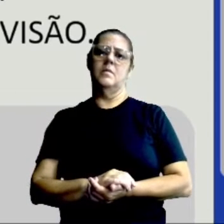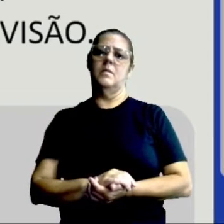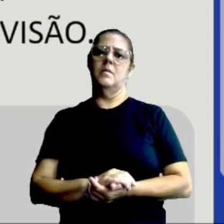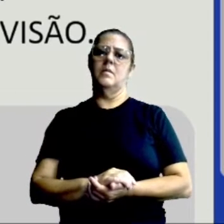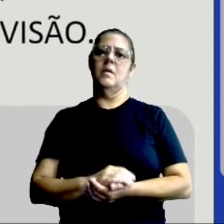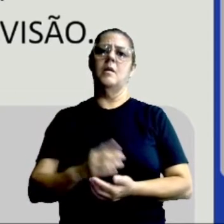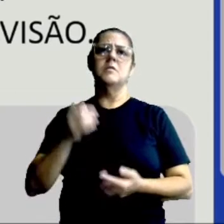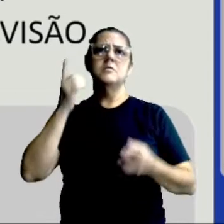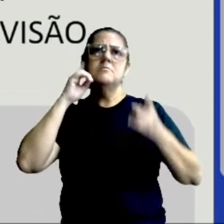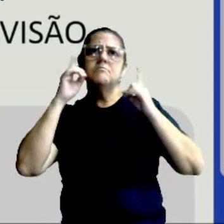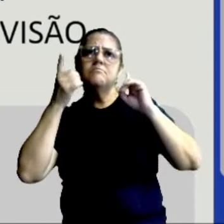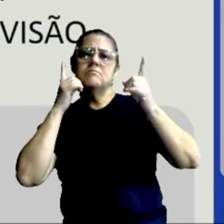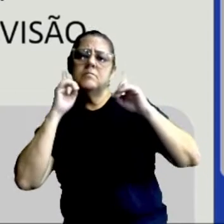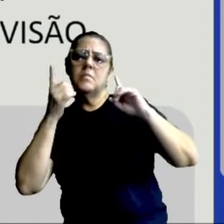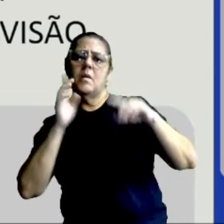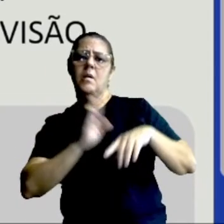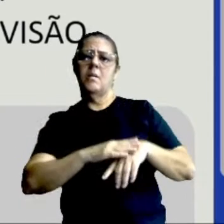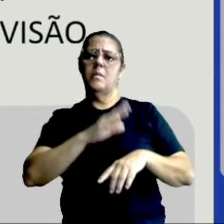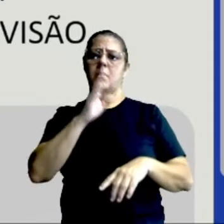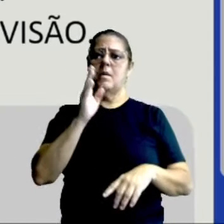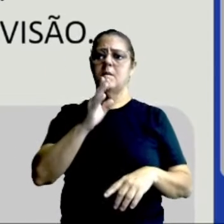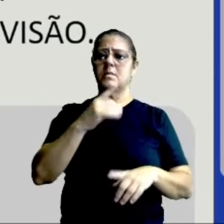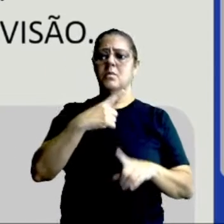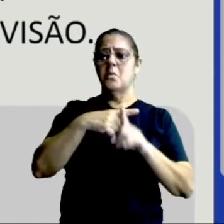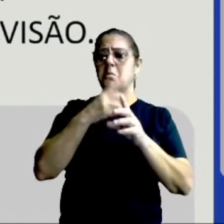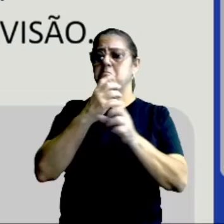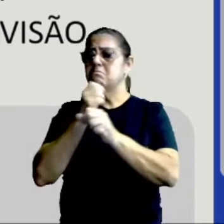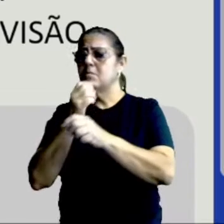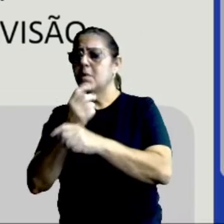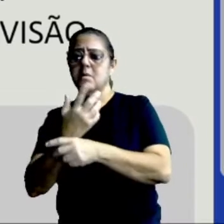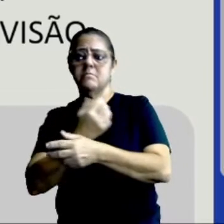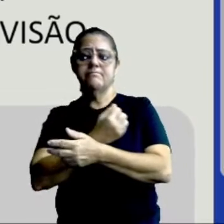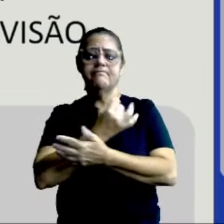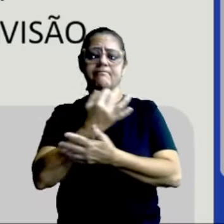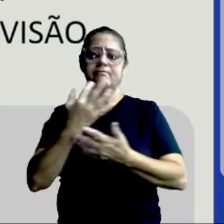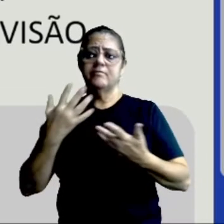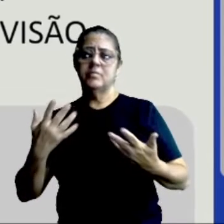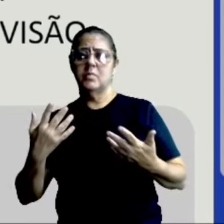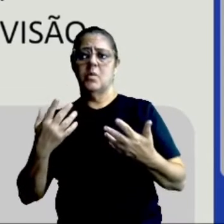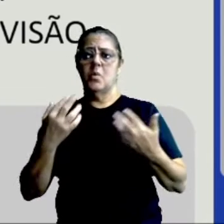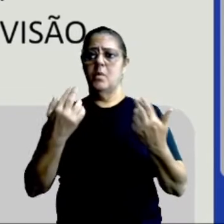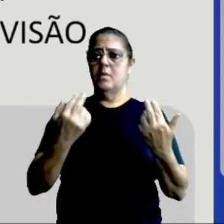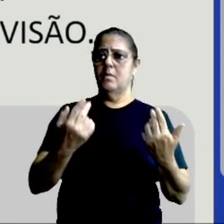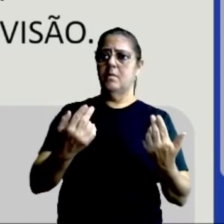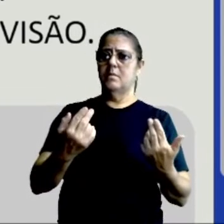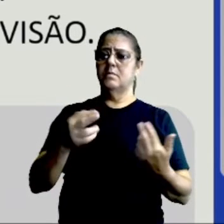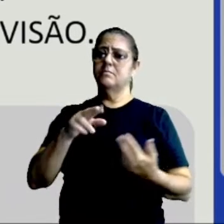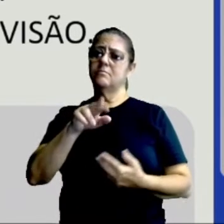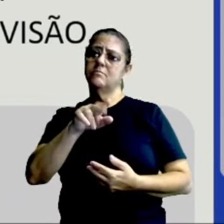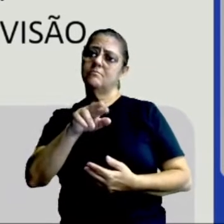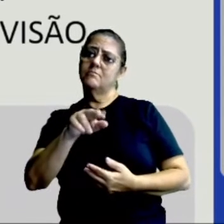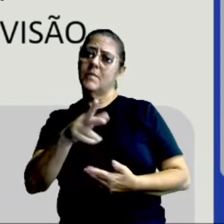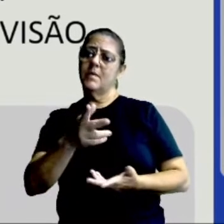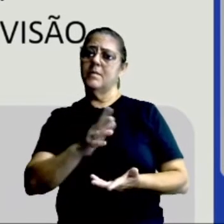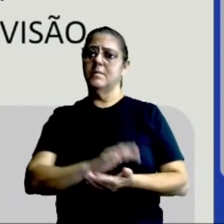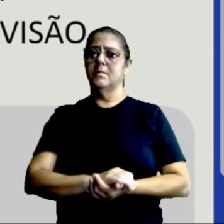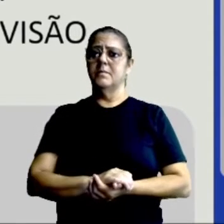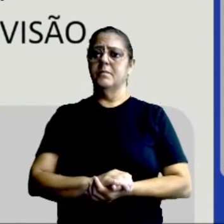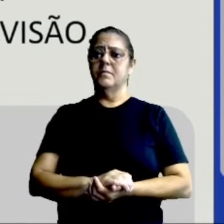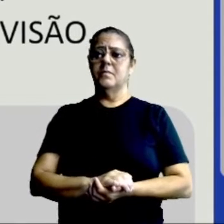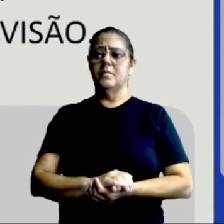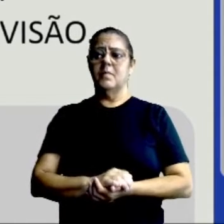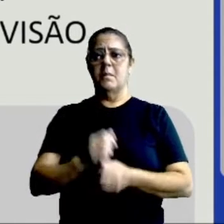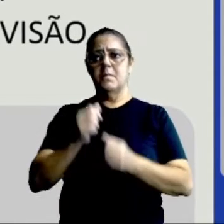trabalhamos, discutimos mais algumas operações que a gente pode fazer com igualdades. A partir do conhecimento que a gente